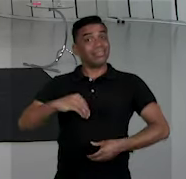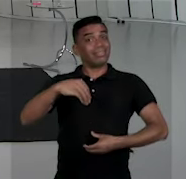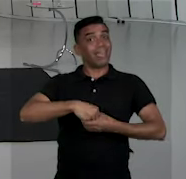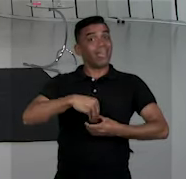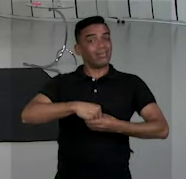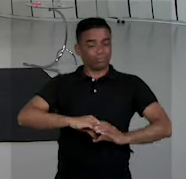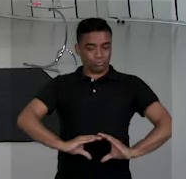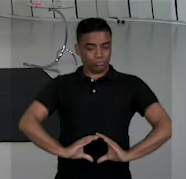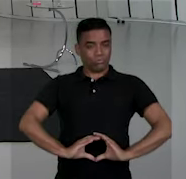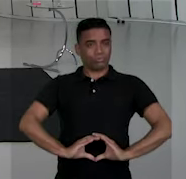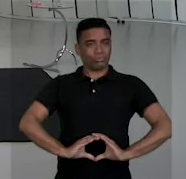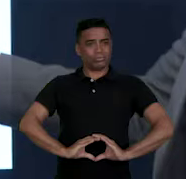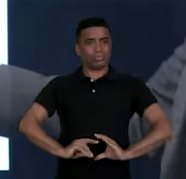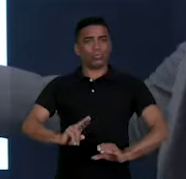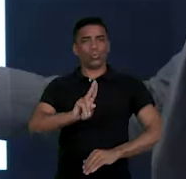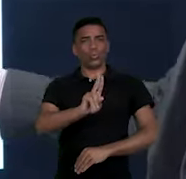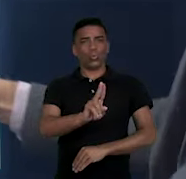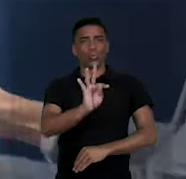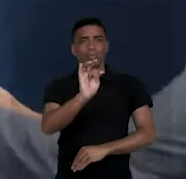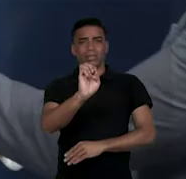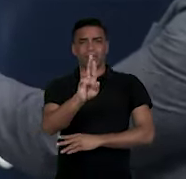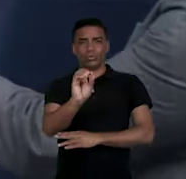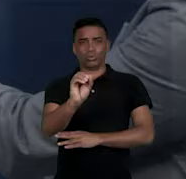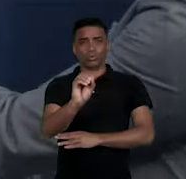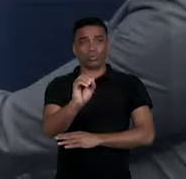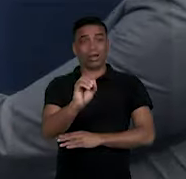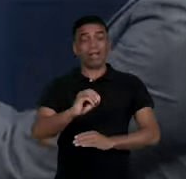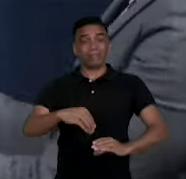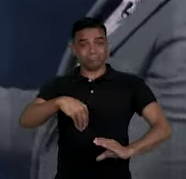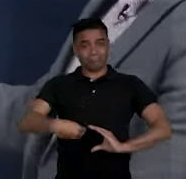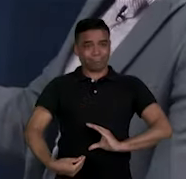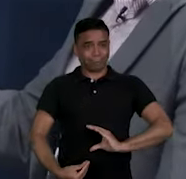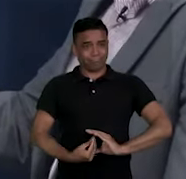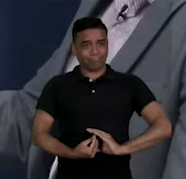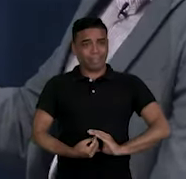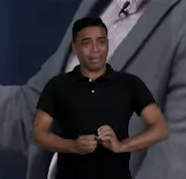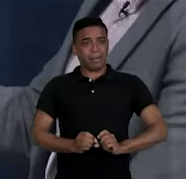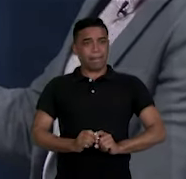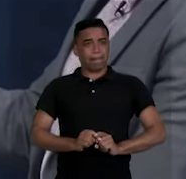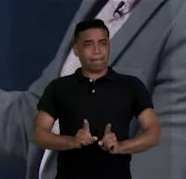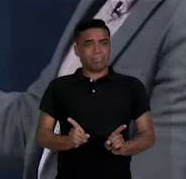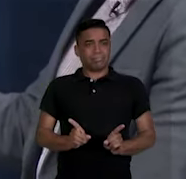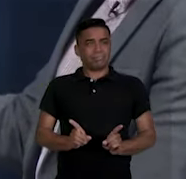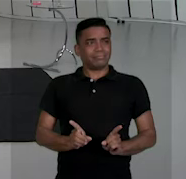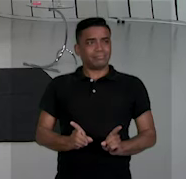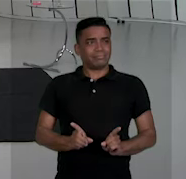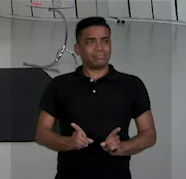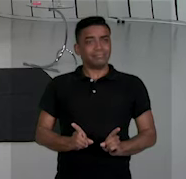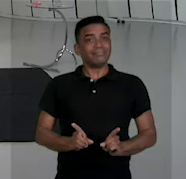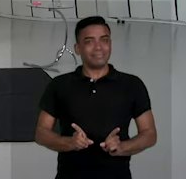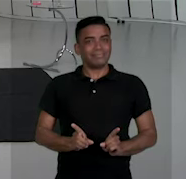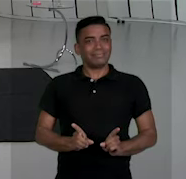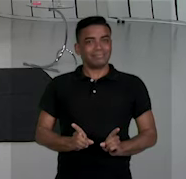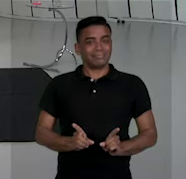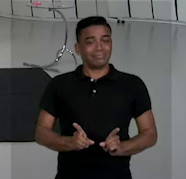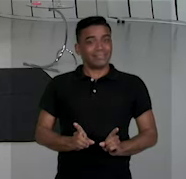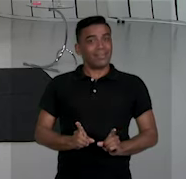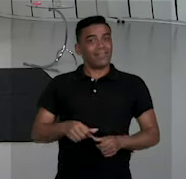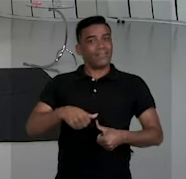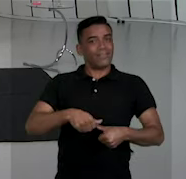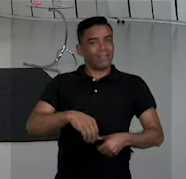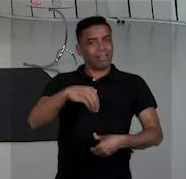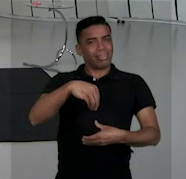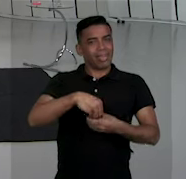na verdade, e aqui dentro a gente vai abrir o DIU. E aí ele está aqui na pontinha. Esse é o exemplo do DIU. Ele fica lá